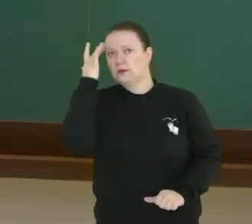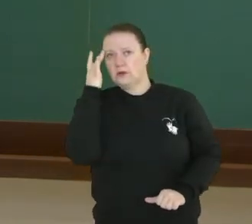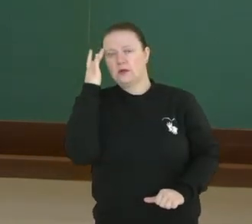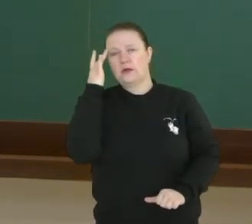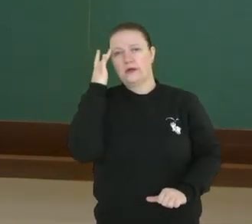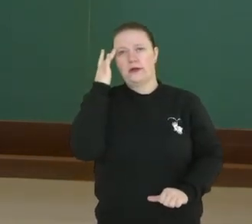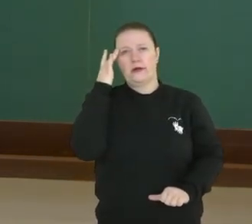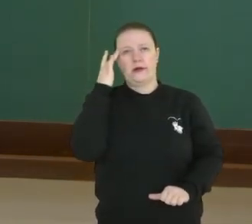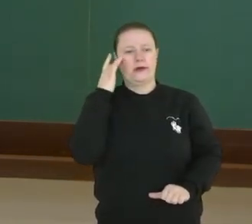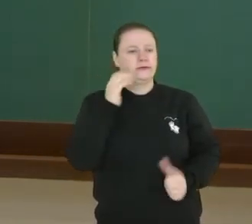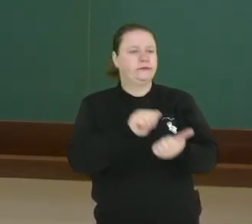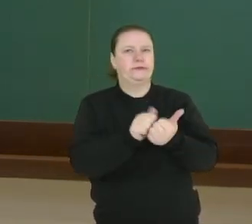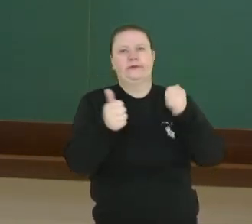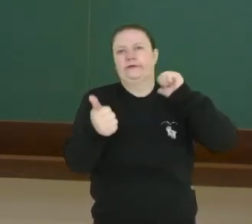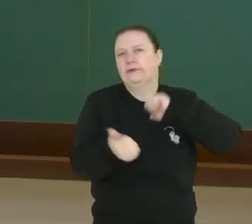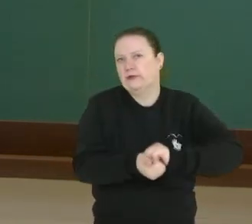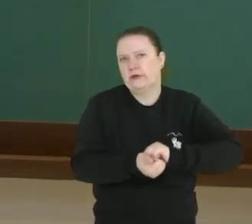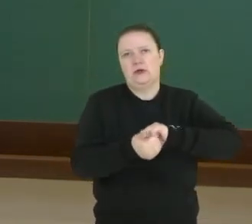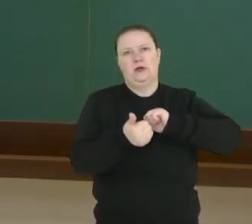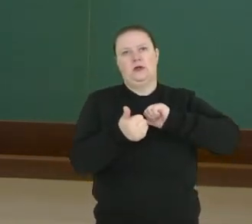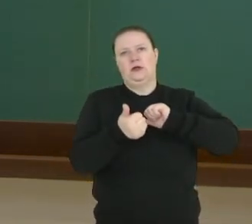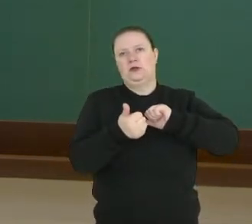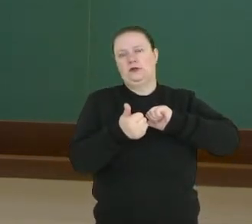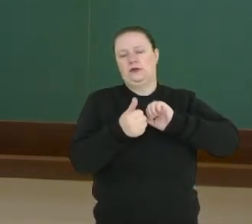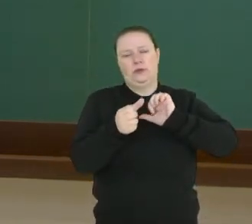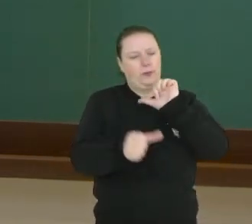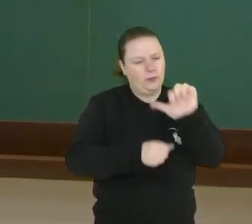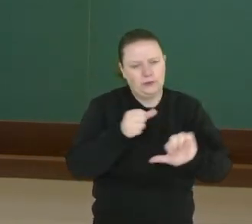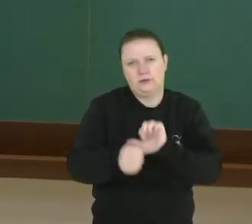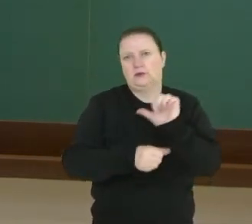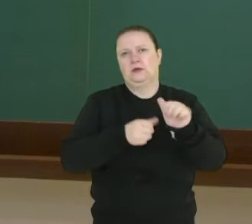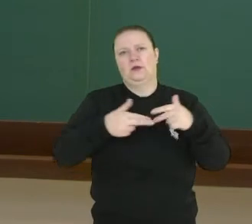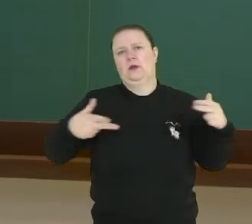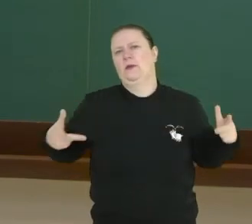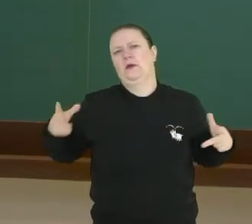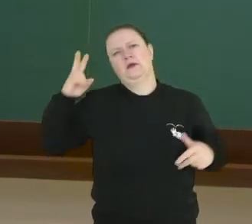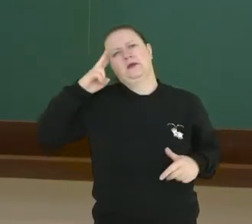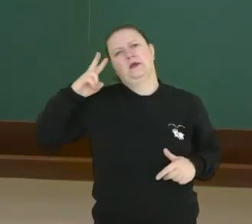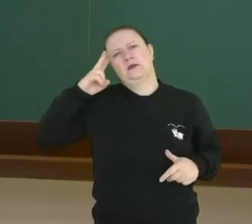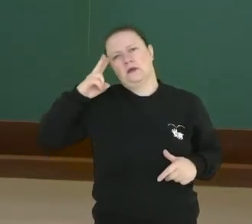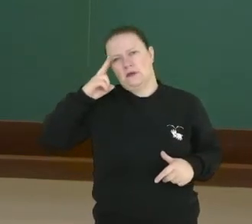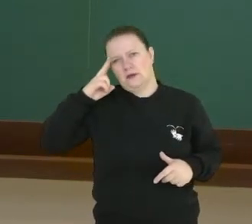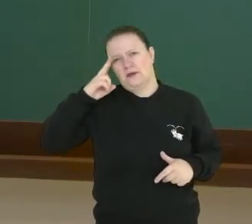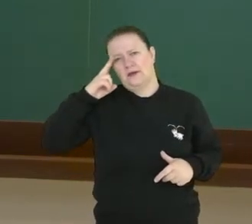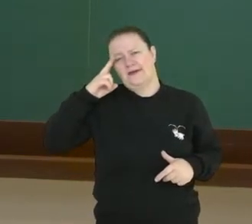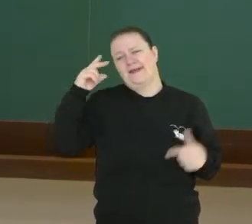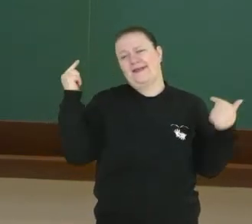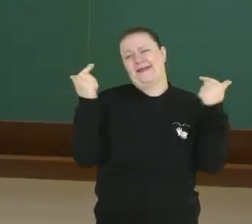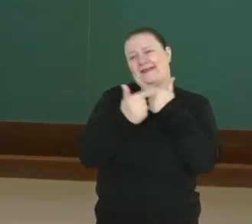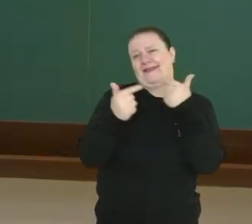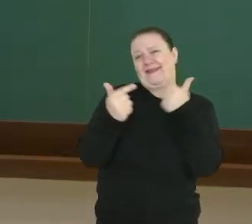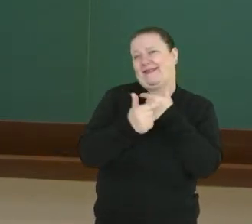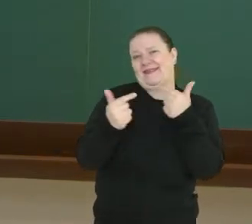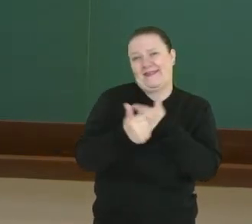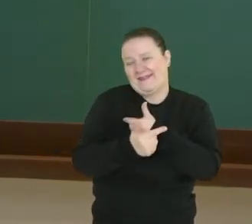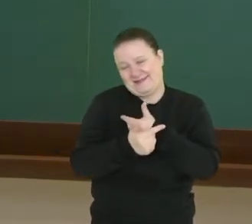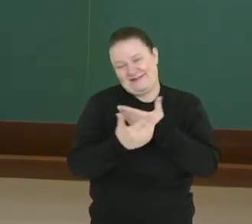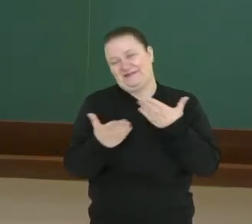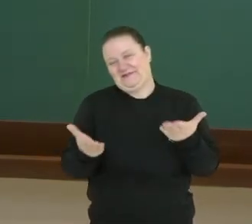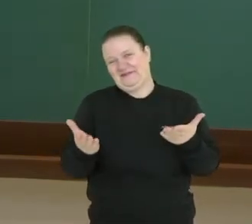invertendo alguma coisa ou trocando coisas de lugar na história, acabava ficando um pouquinho engraçado, mas isso realmente